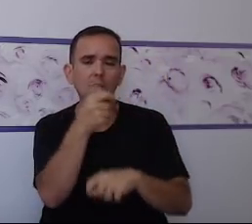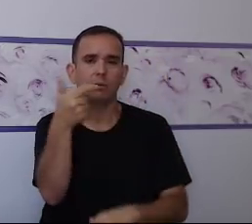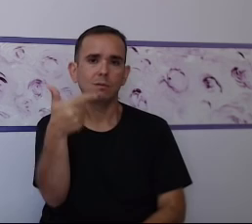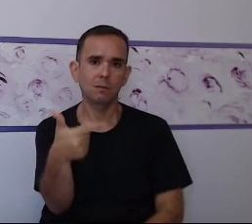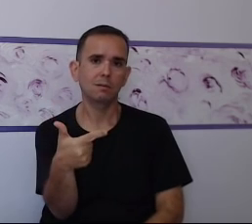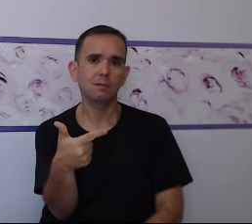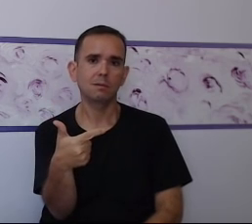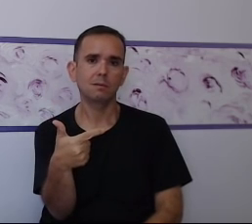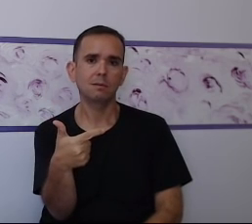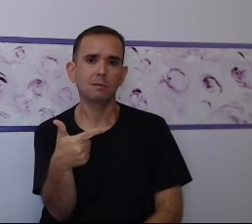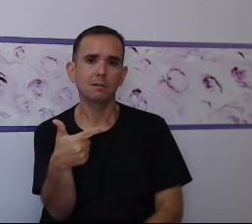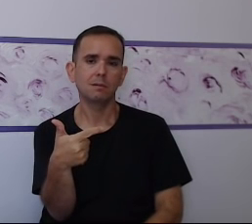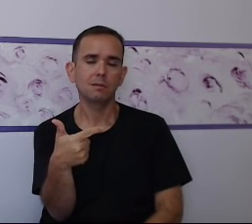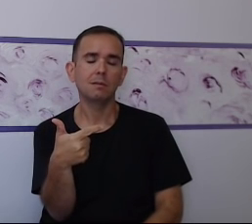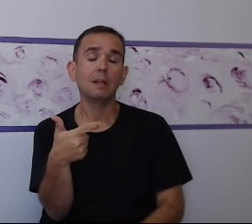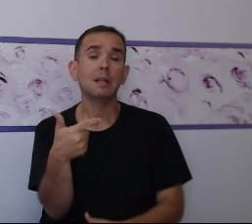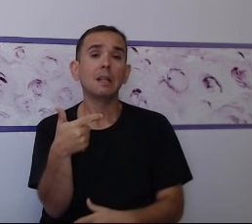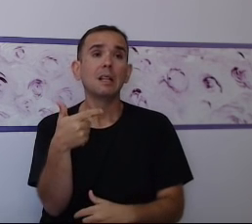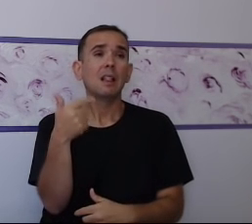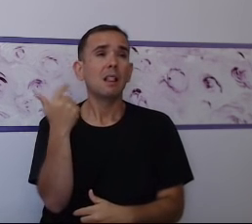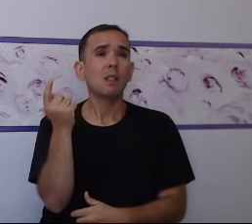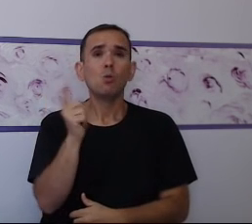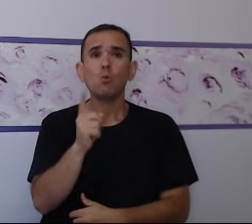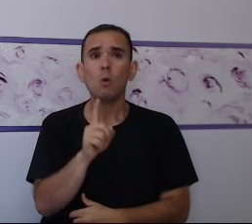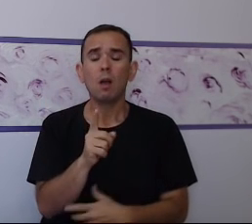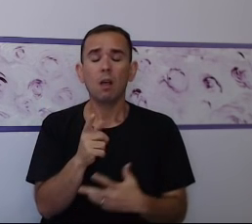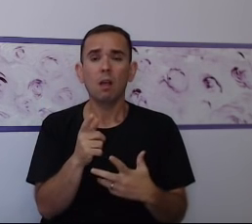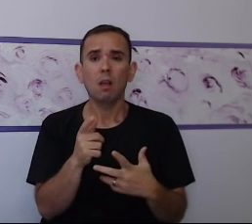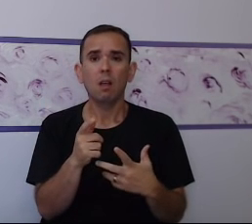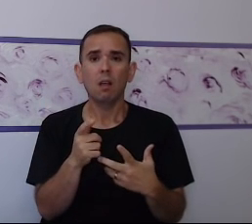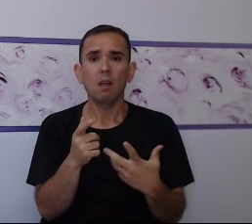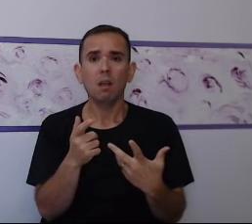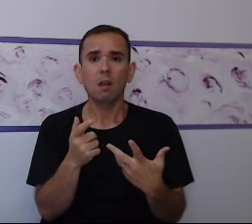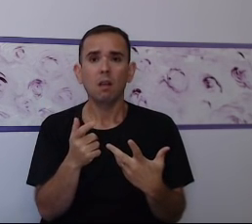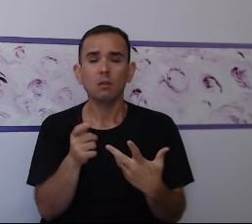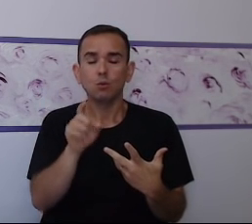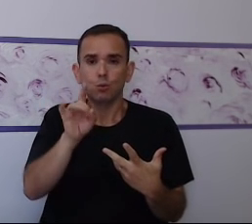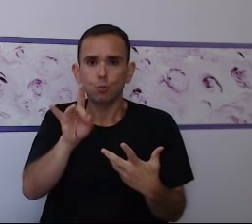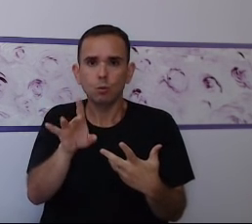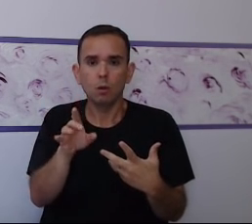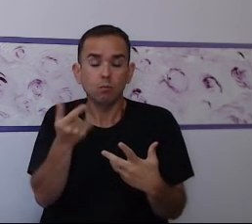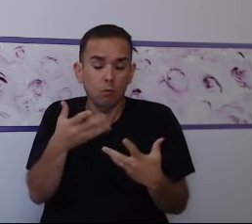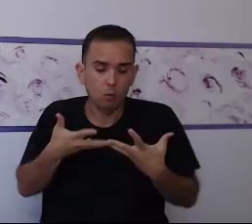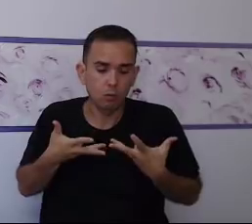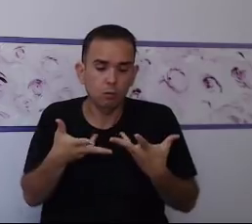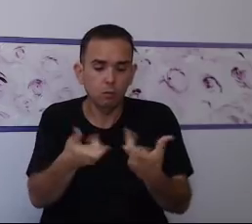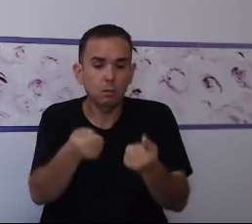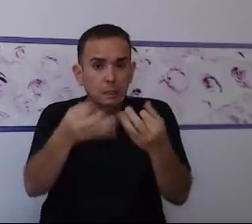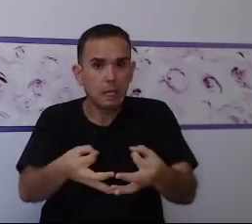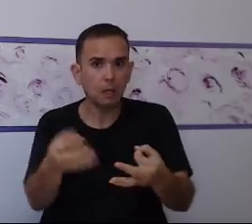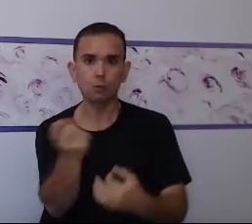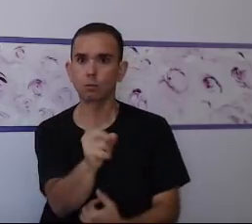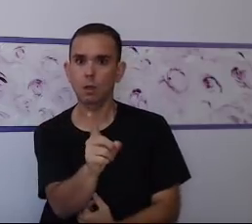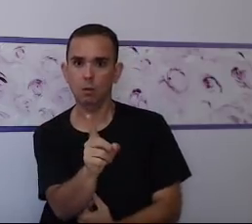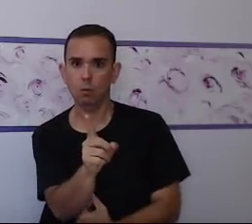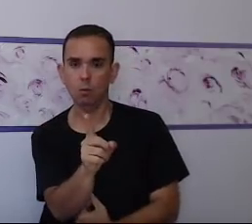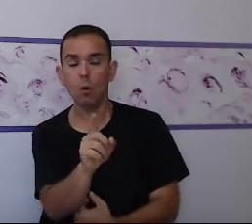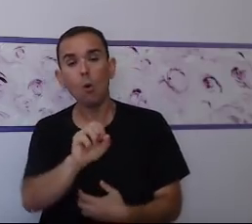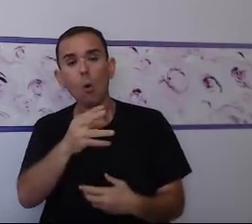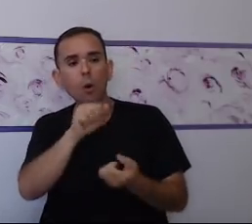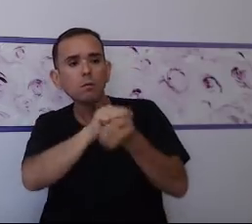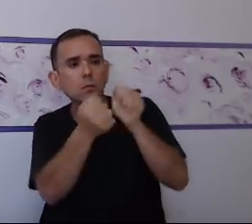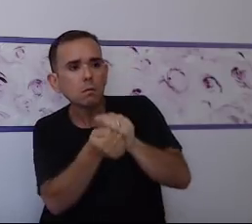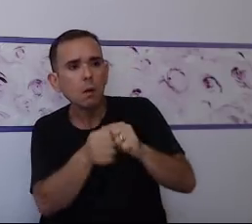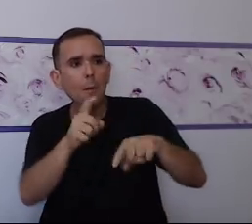Então ele tem esse distúrbio, não é porque, vamos supor, eu não estimulei direito, ou eu não